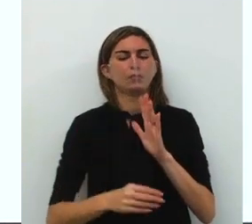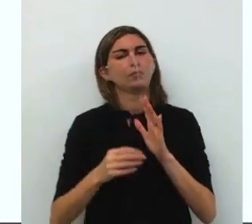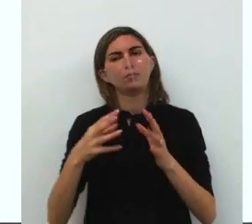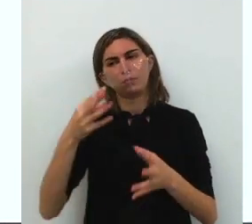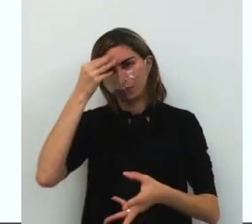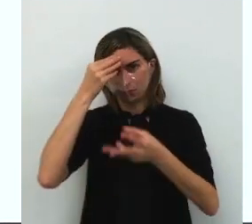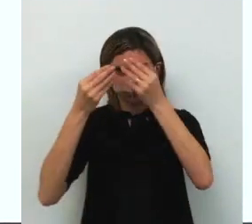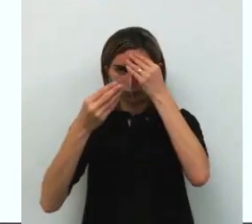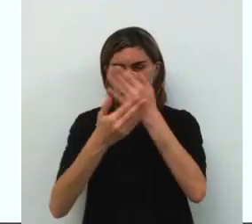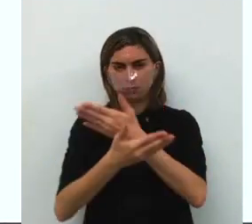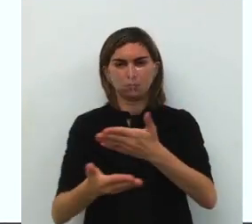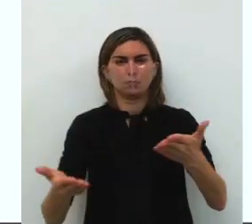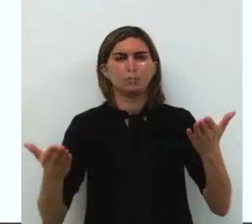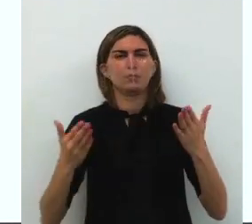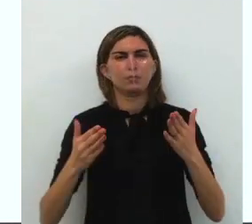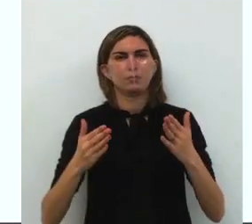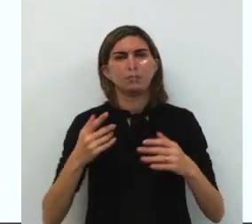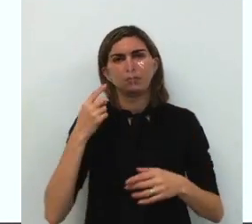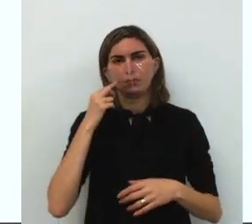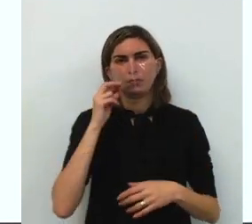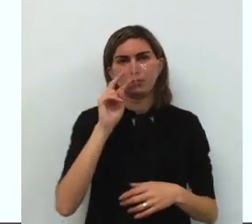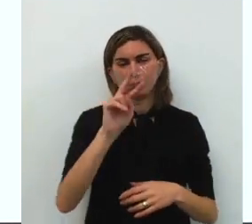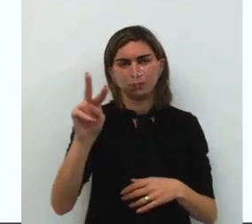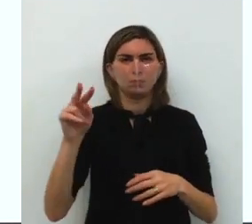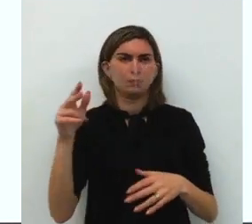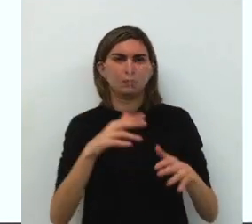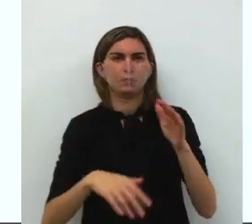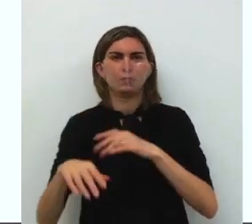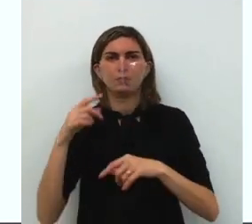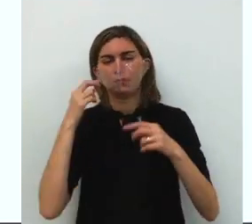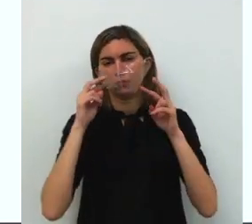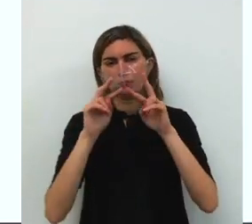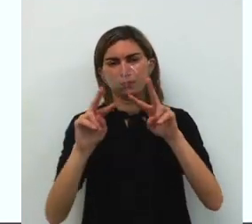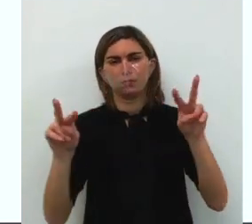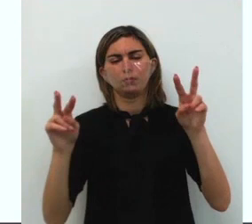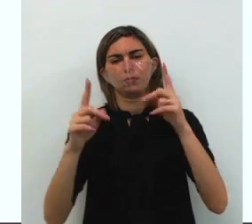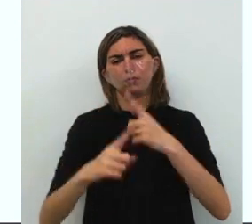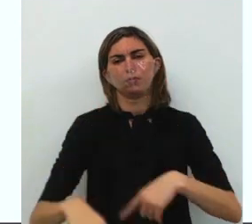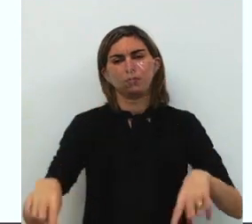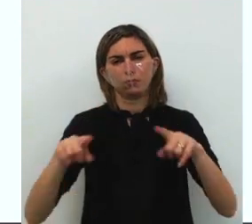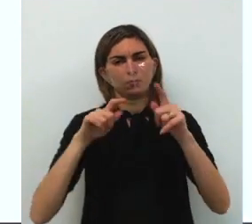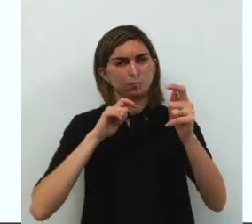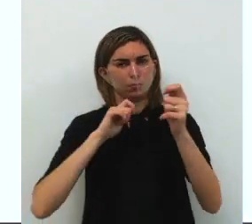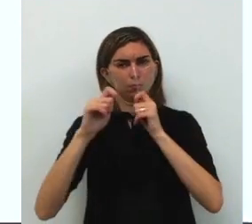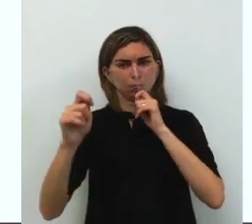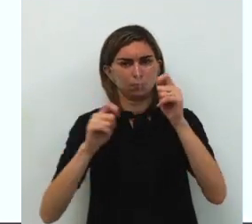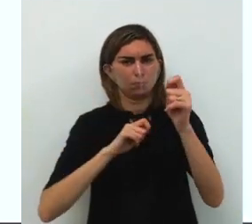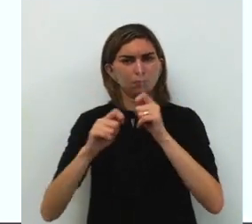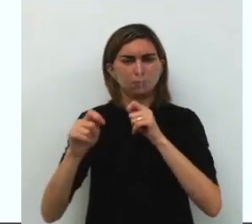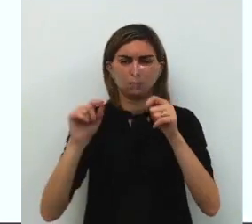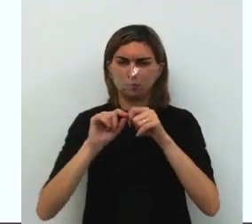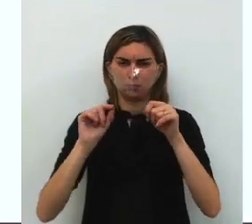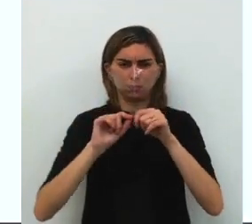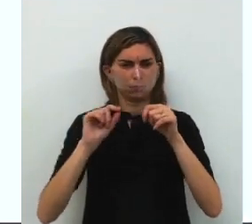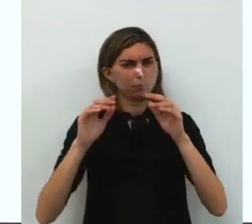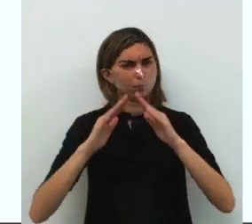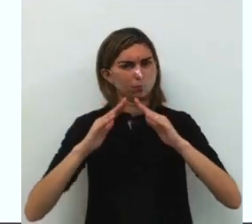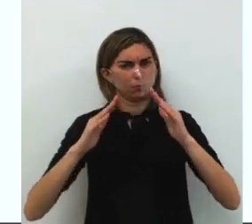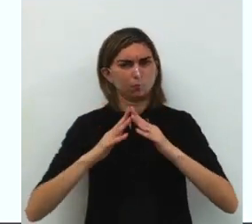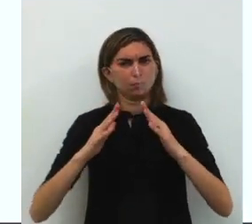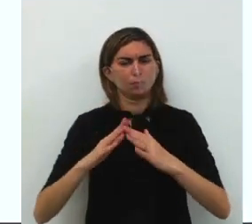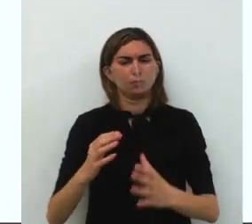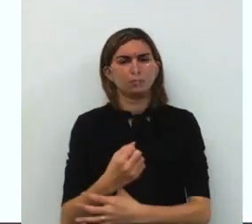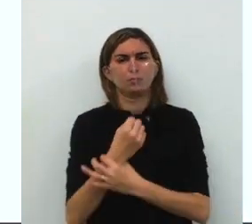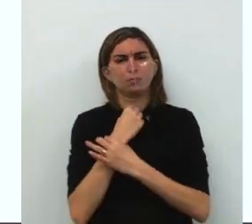seja assimilado por você. Então vamos rever essa parte. Veja, a nossa entrevista você está fazendo em casa, está